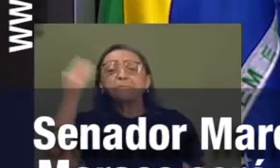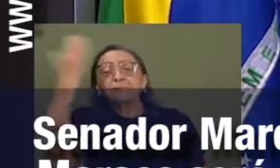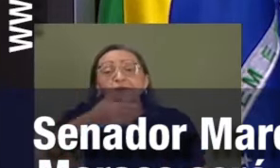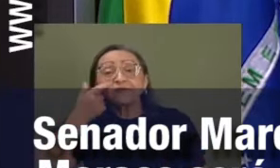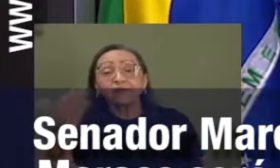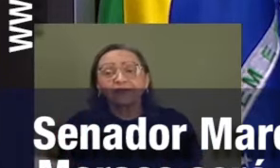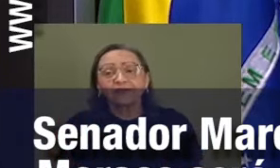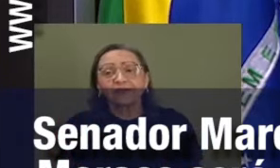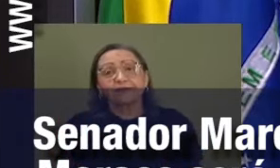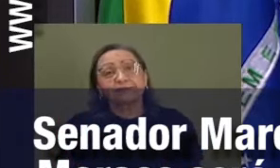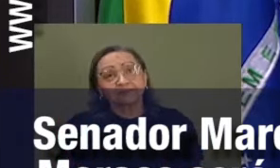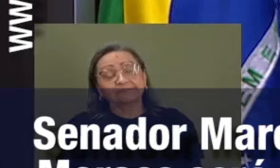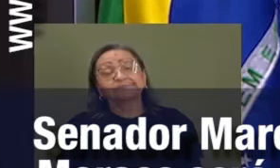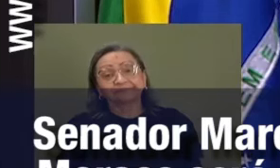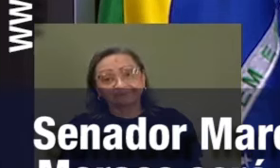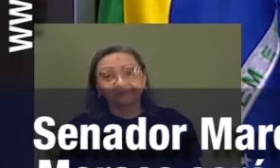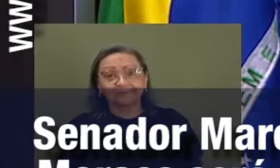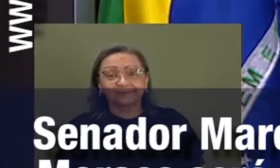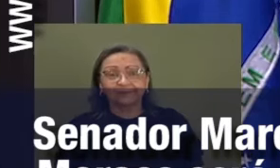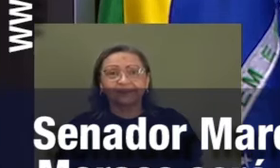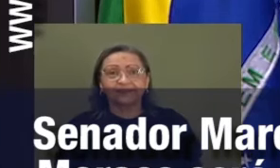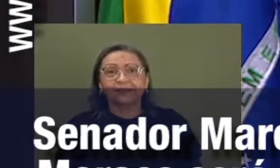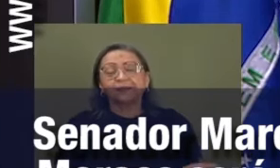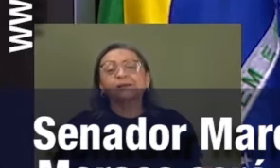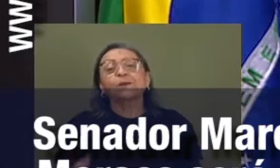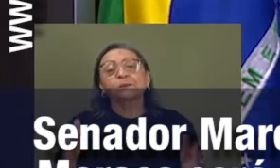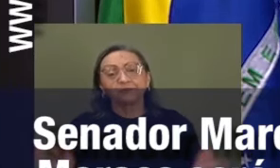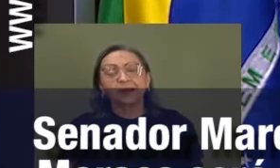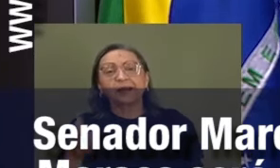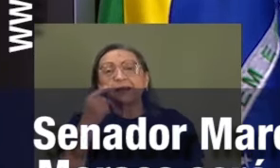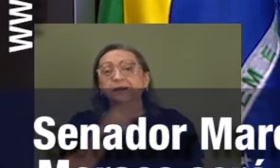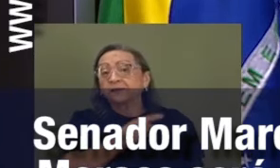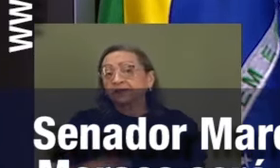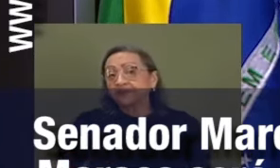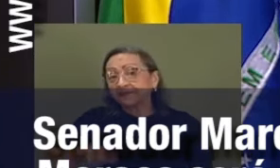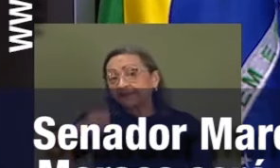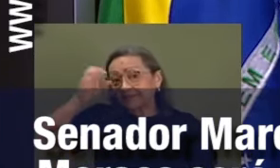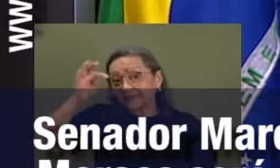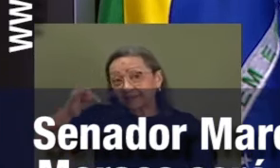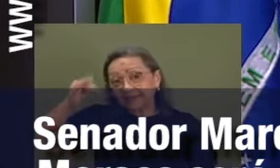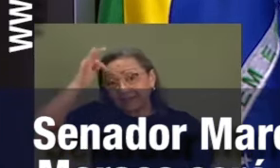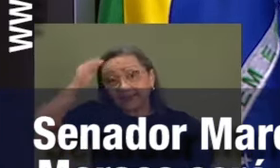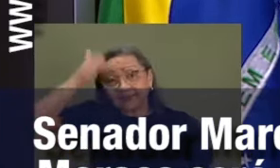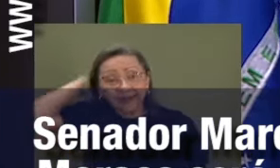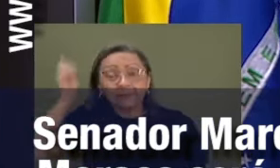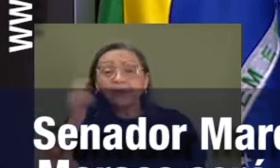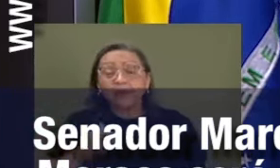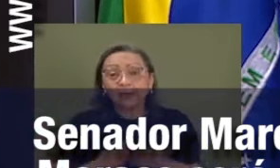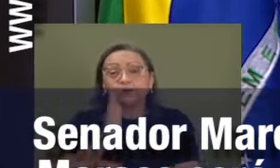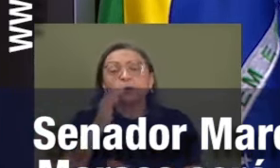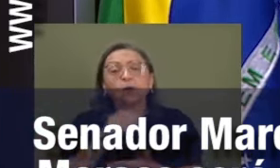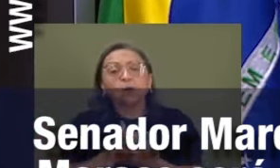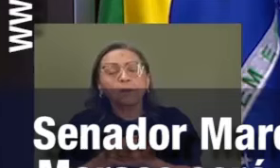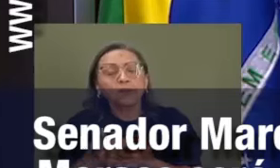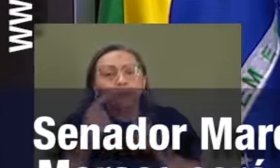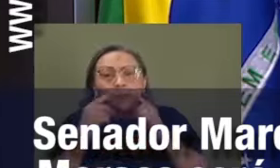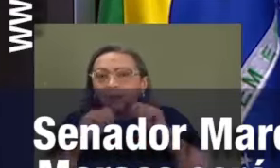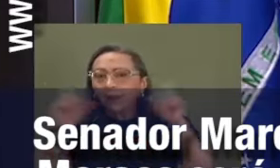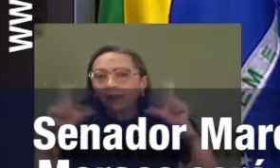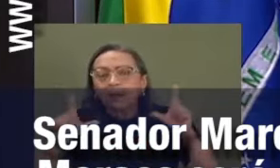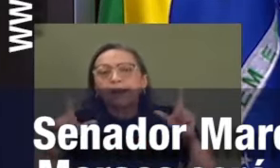Prova. Bom, o presidente foi eleito, as provas começaram a aparecer, quando ele estava forte, nós